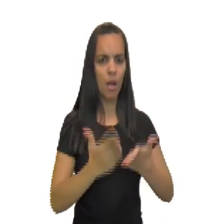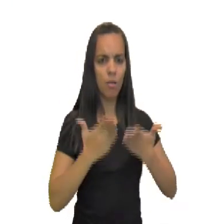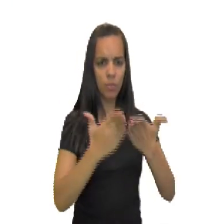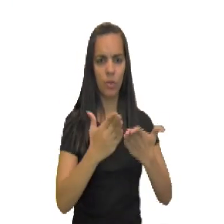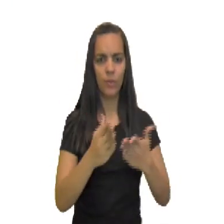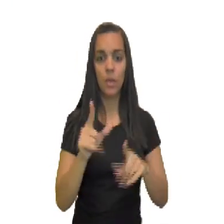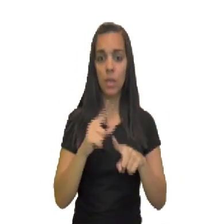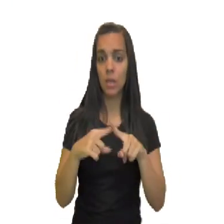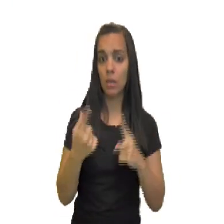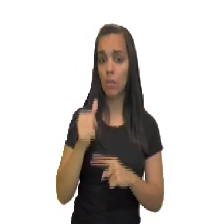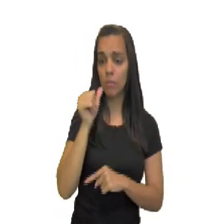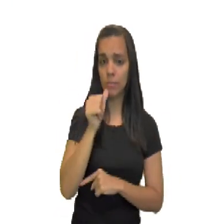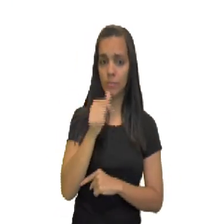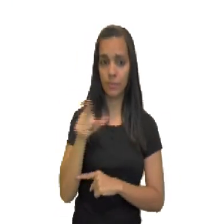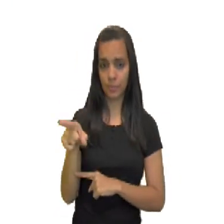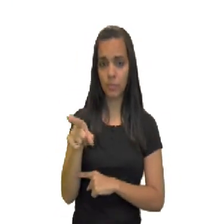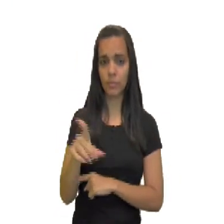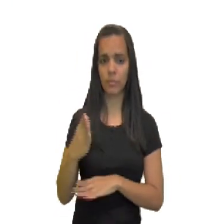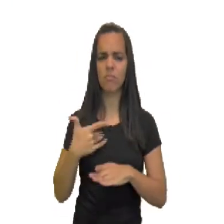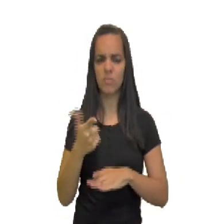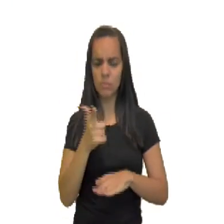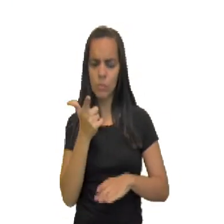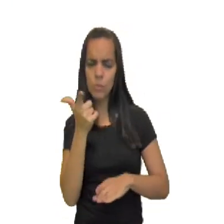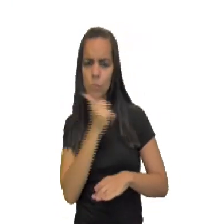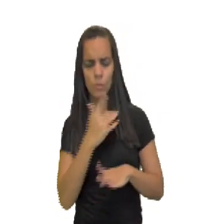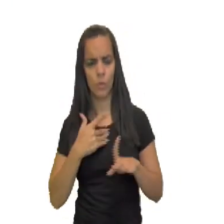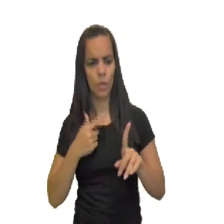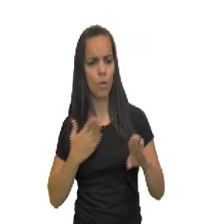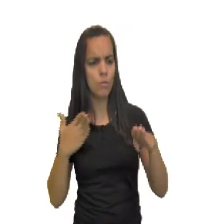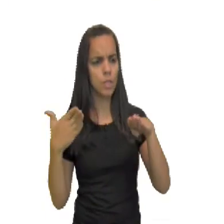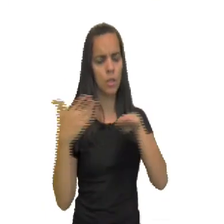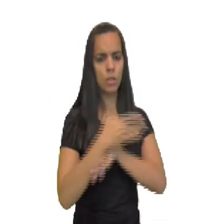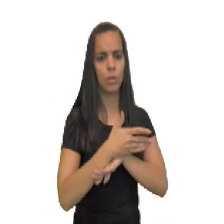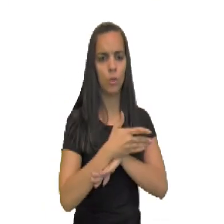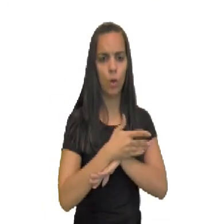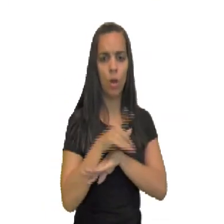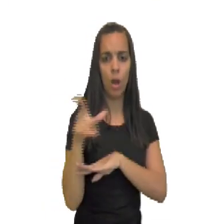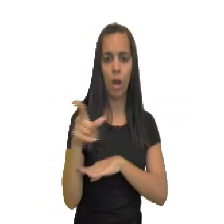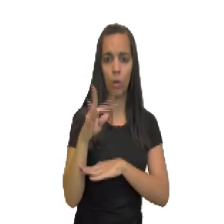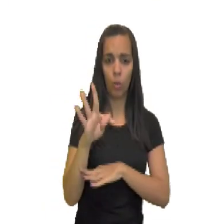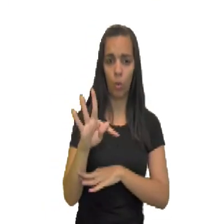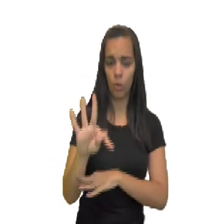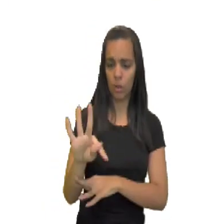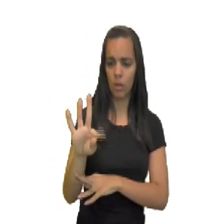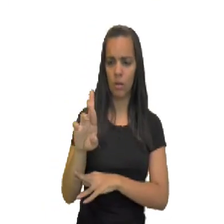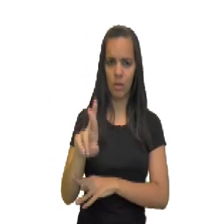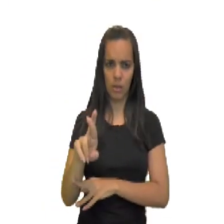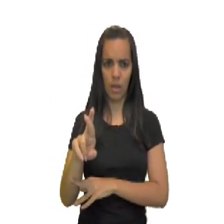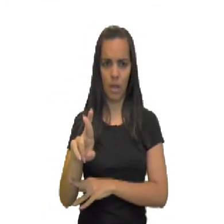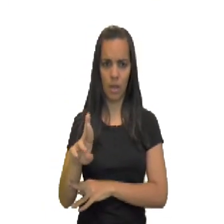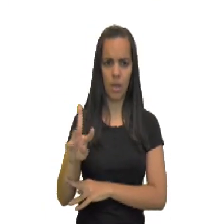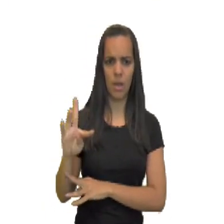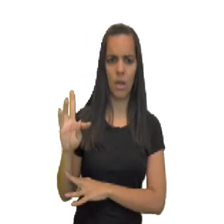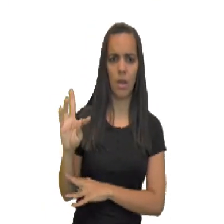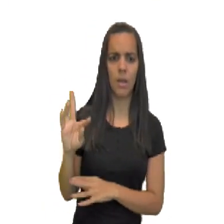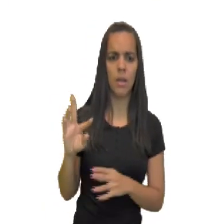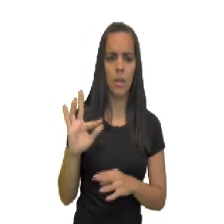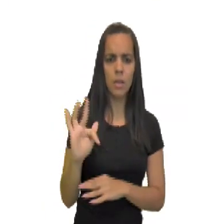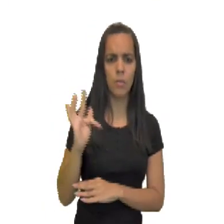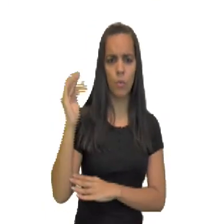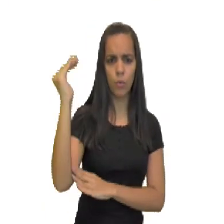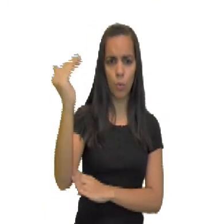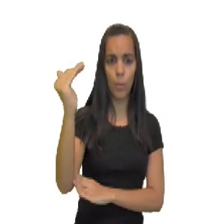um tribunal internacional que sentenciou o Brasil a fazer uma